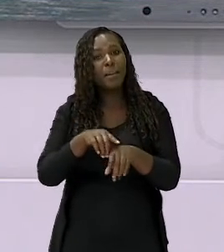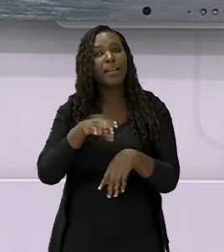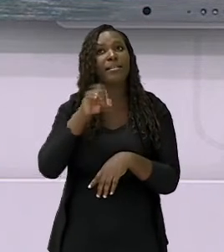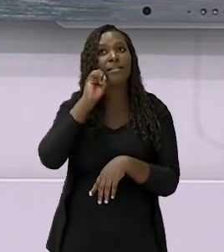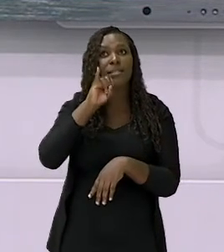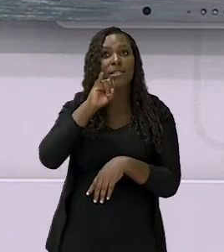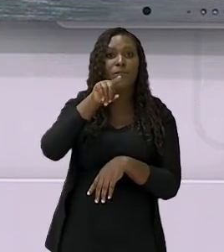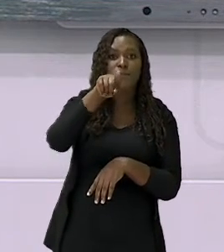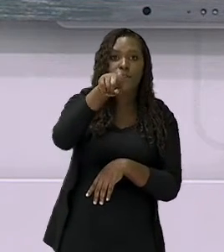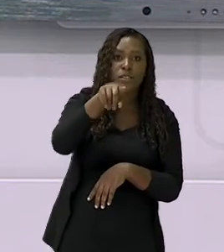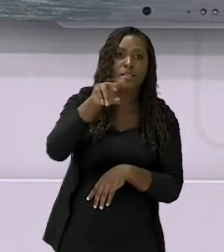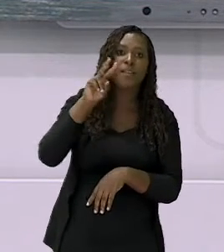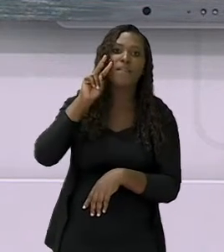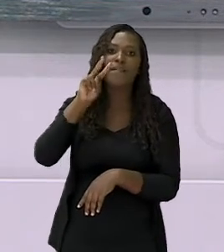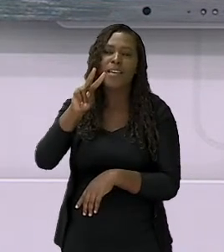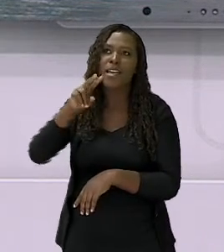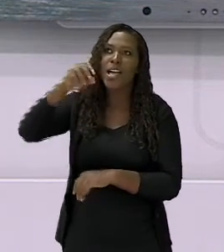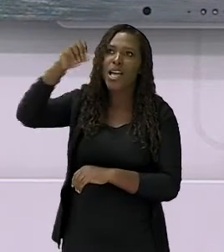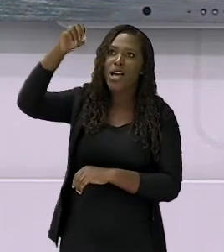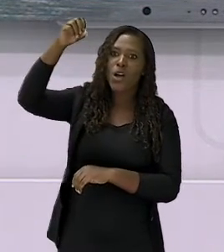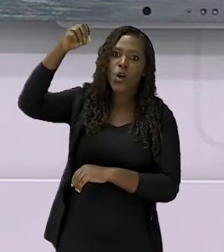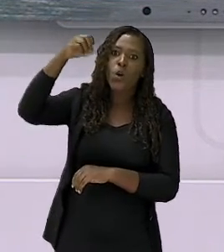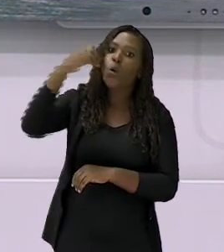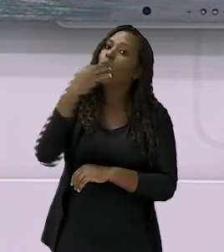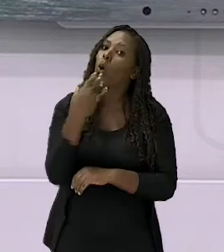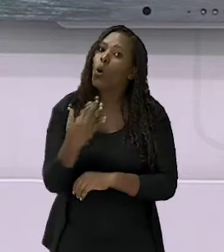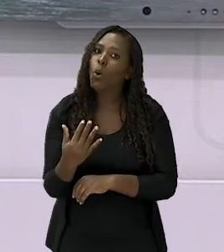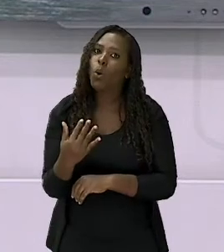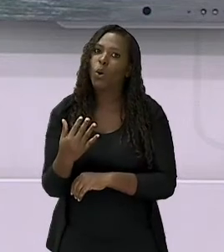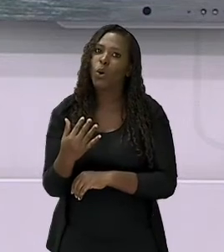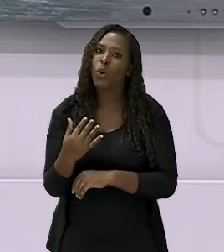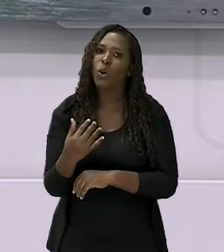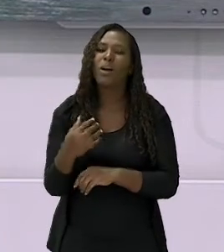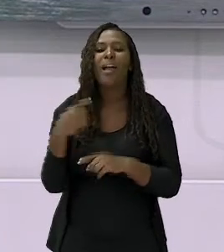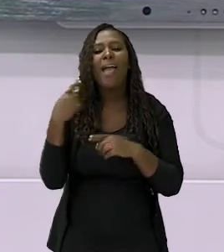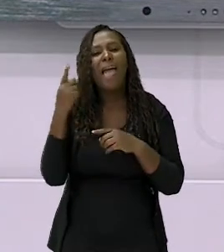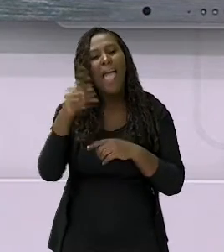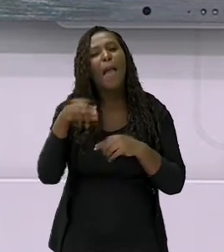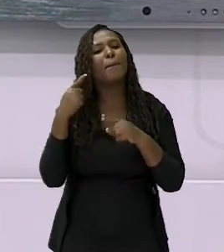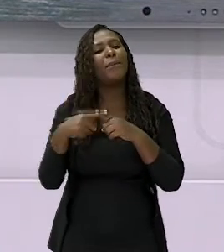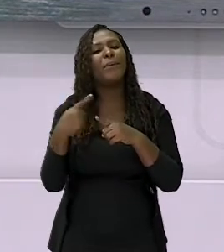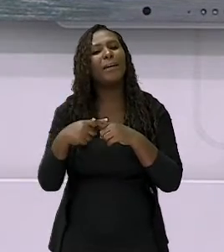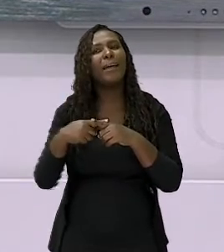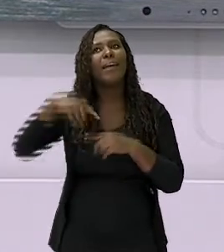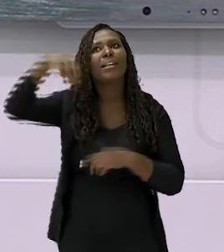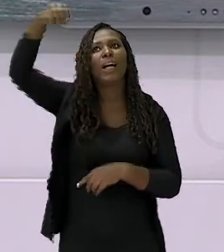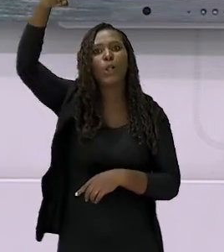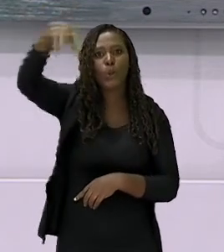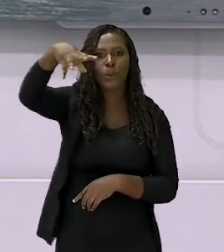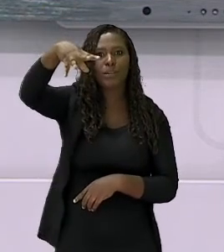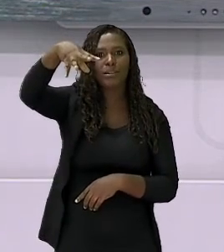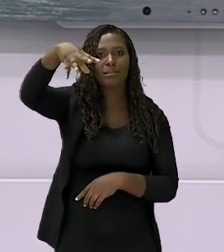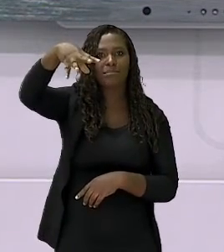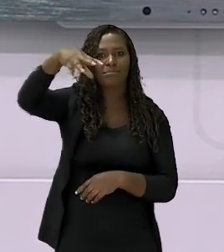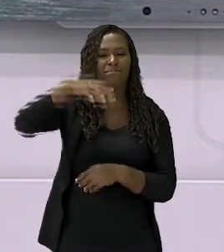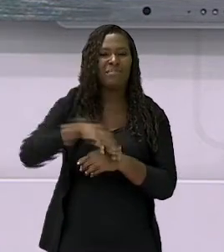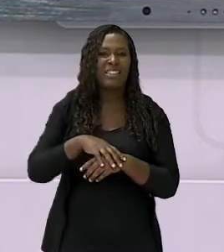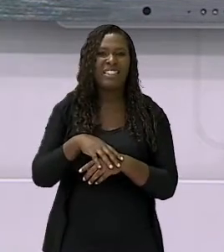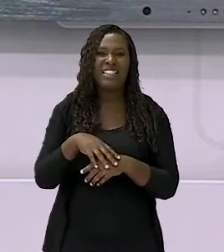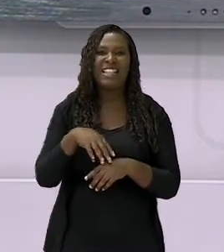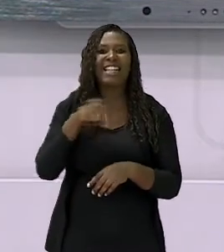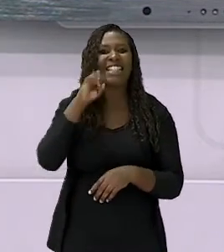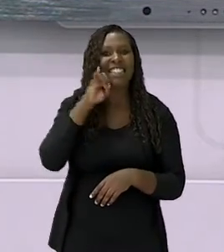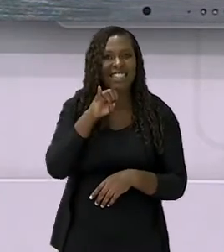não enxerga nenhuma cor no escuro. As cores não existem no escuro. Podemos dizer assim,